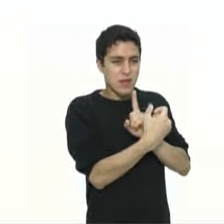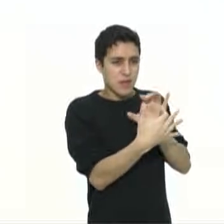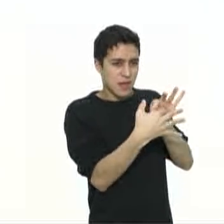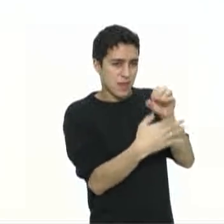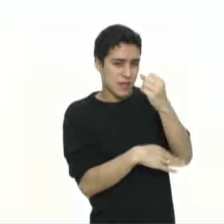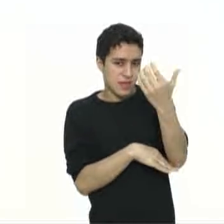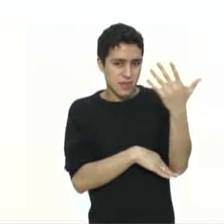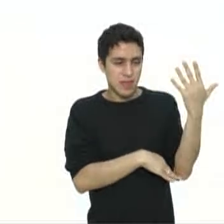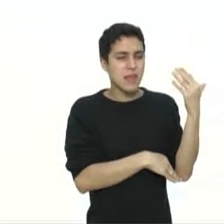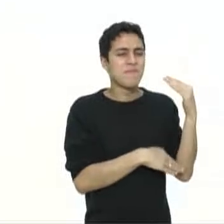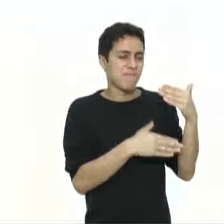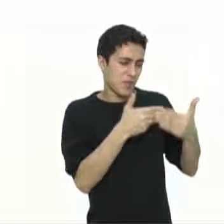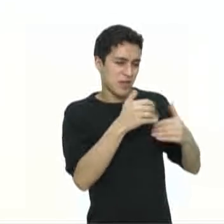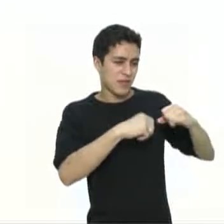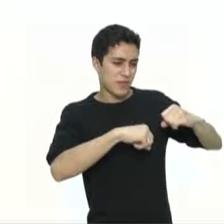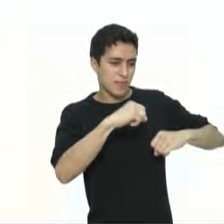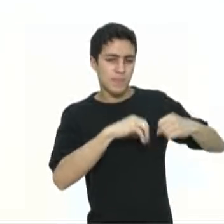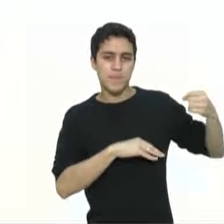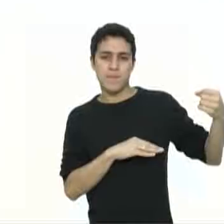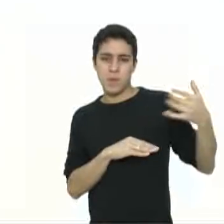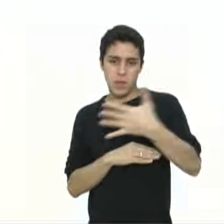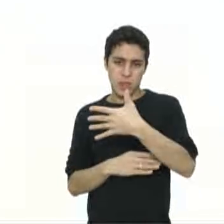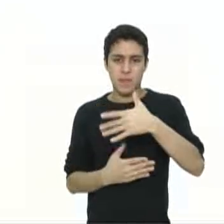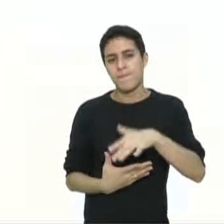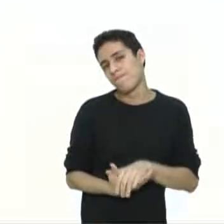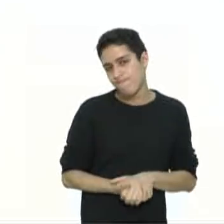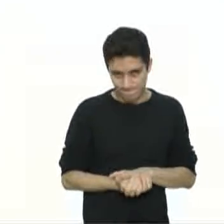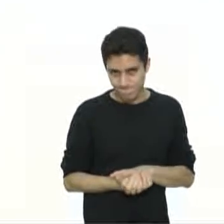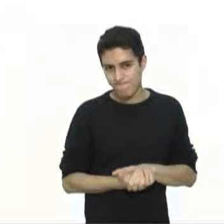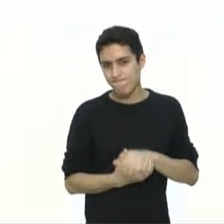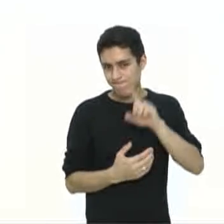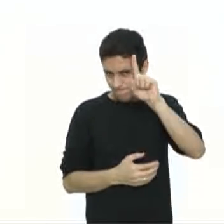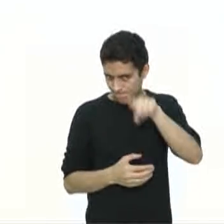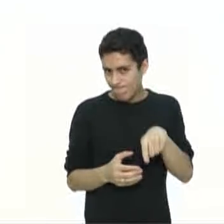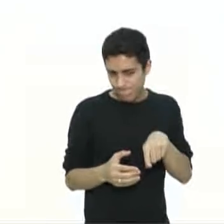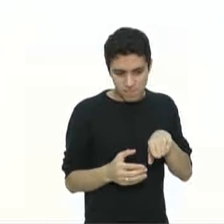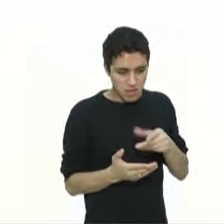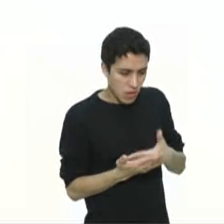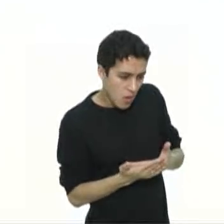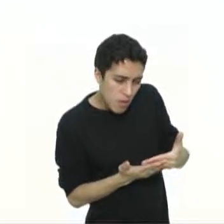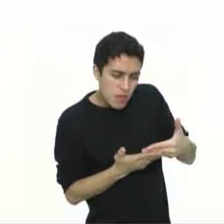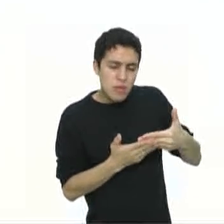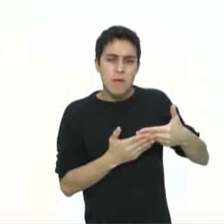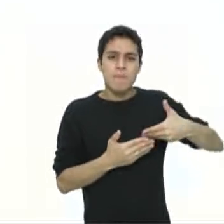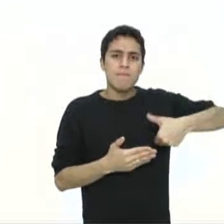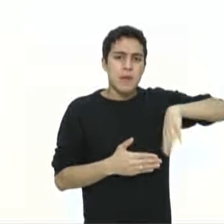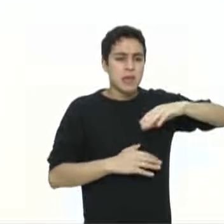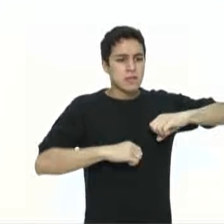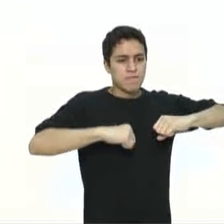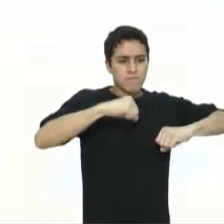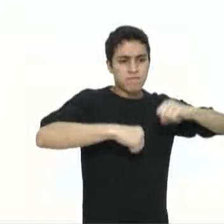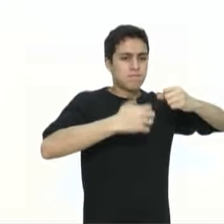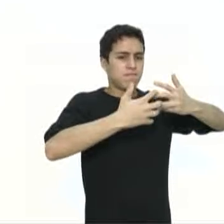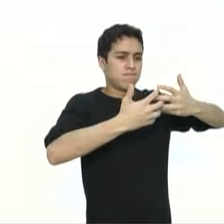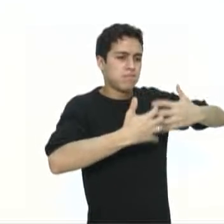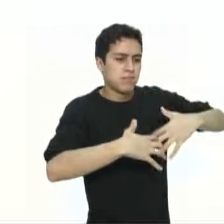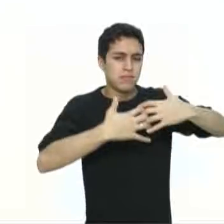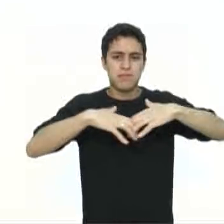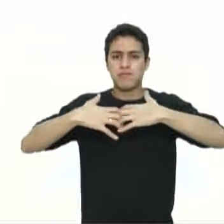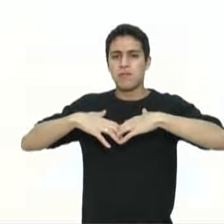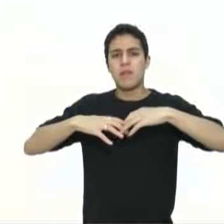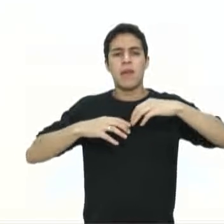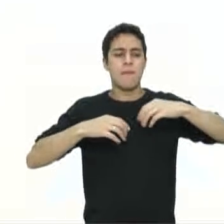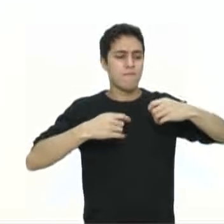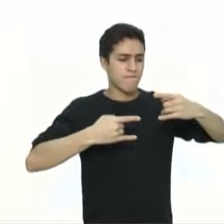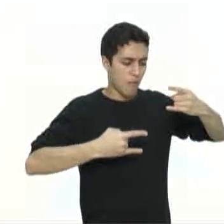industrialização moderna, que é o aparecimento, o surgimento das máquinas, né, que são muito empregadas nas atividades